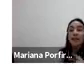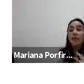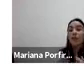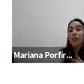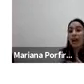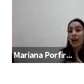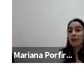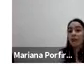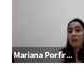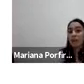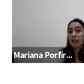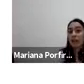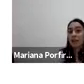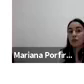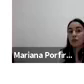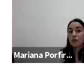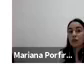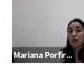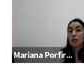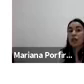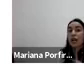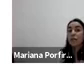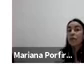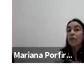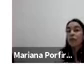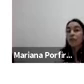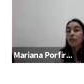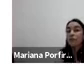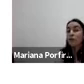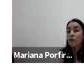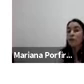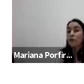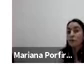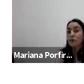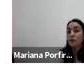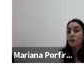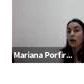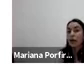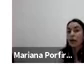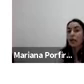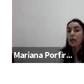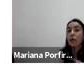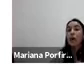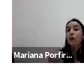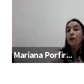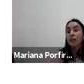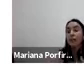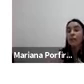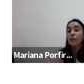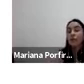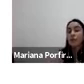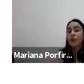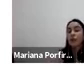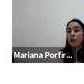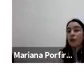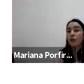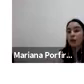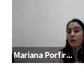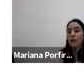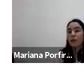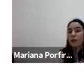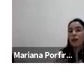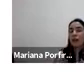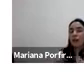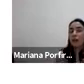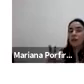pela imaturidade dos reflexos e a hipotonia dos músculos, né? Um outro padrão de